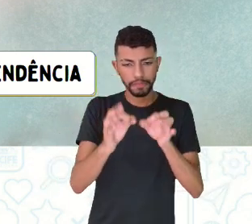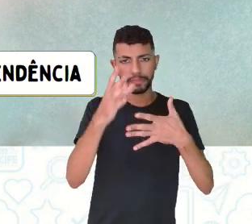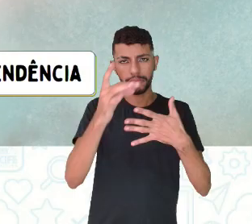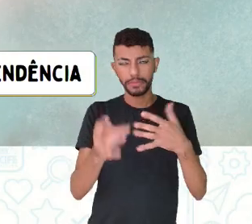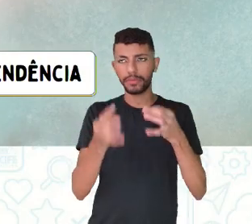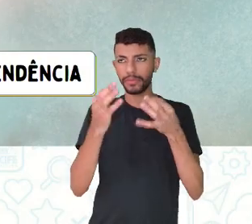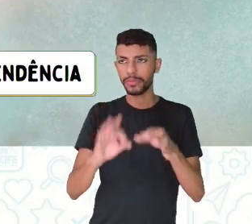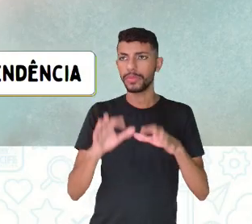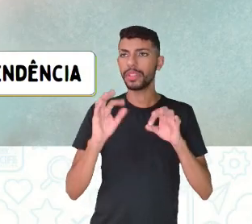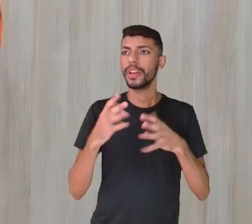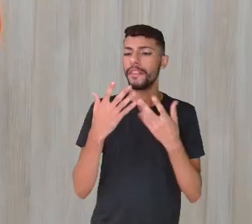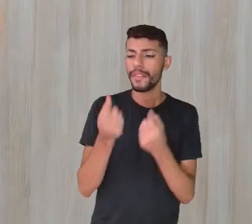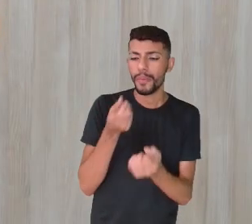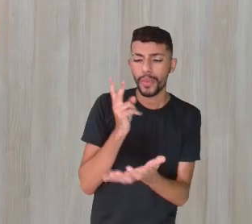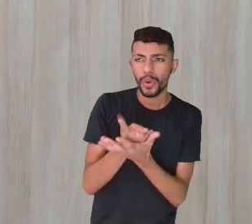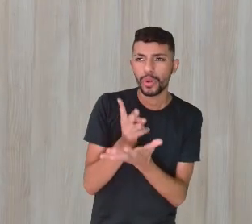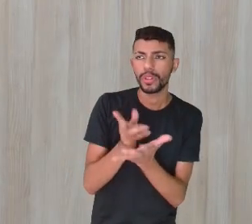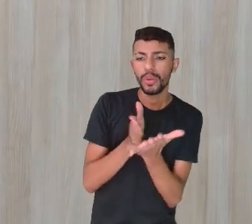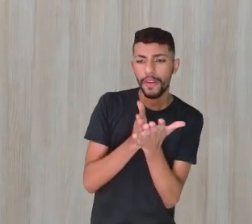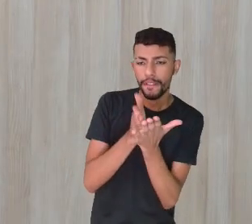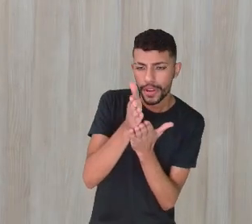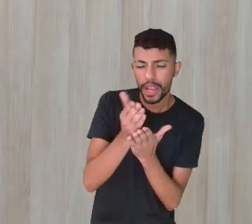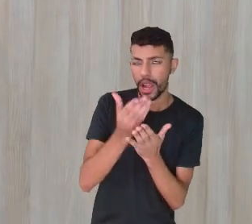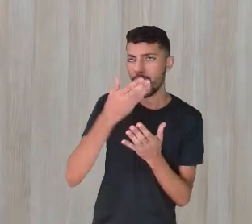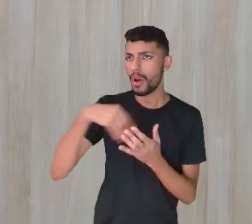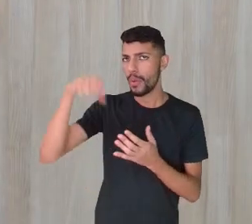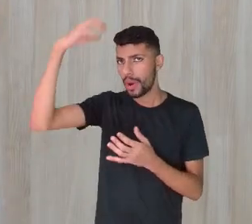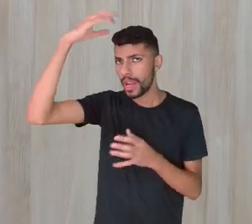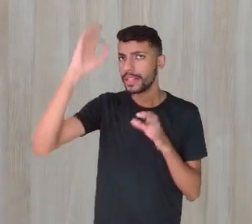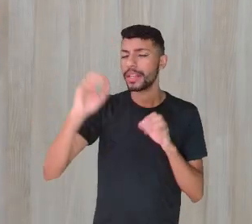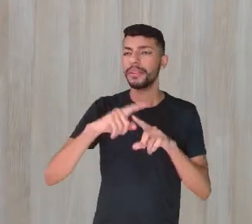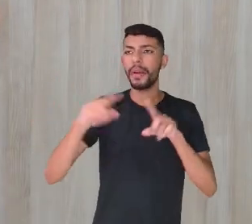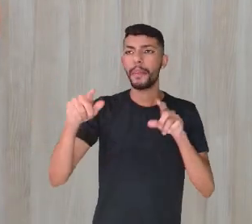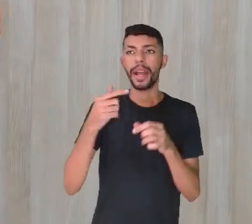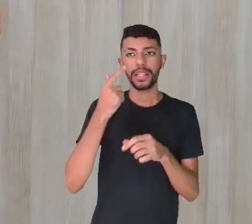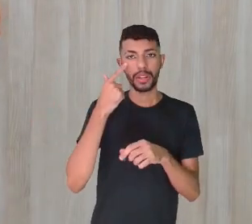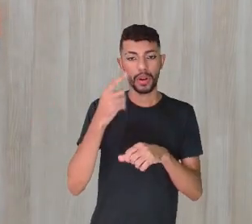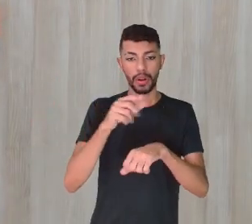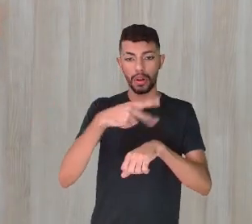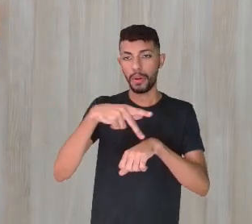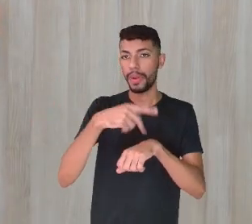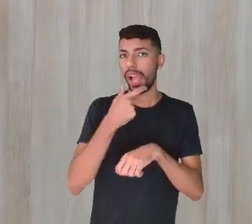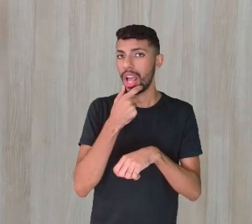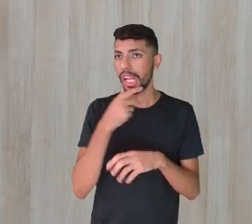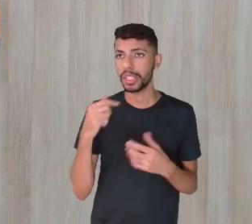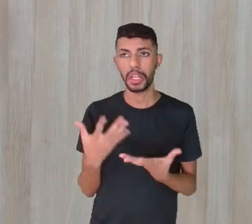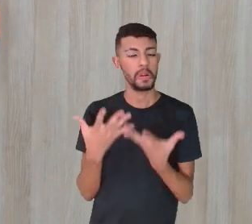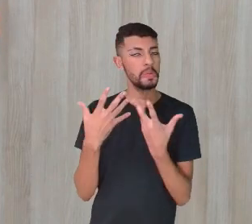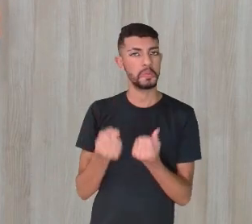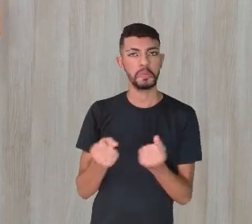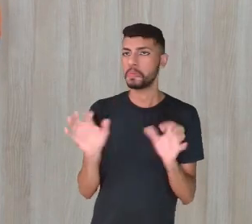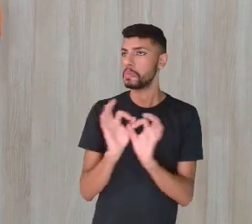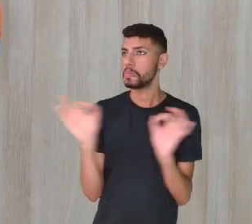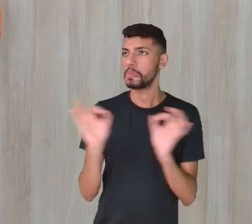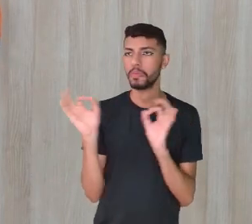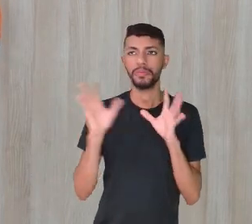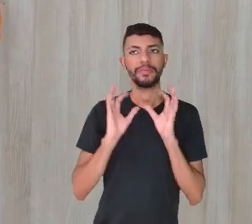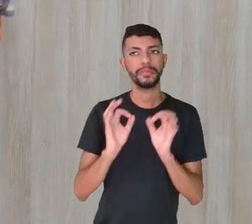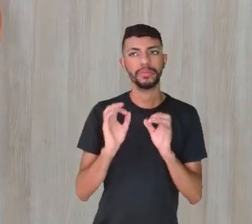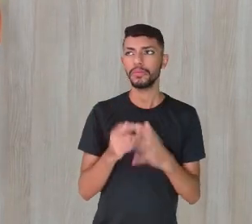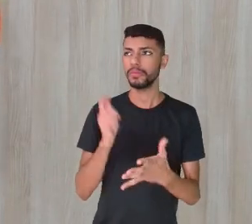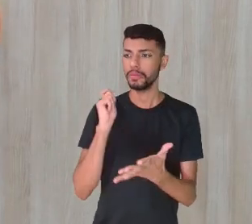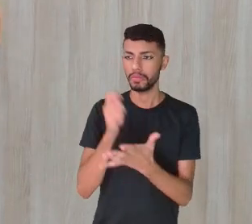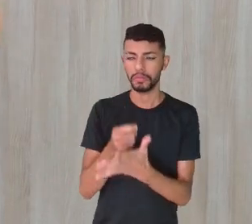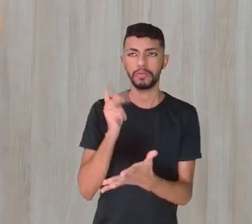gente ainda disse, vamos manter fidelidade ao rei, mas a Inglaterra não teve conversa, né? Não recuou, a